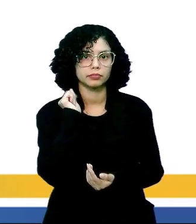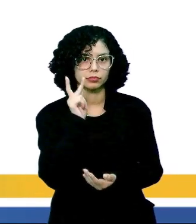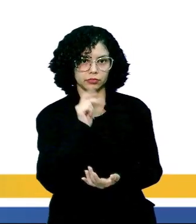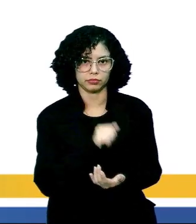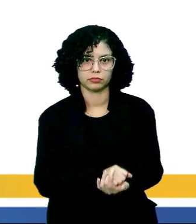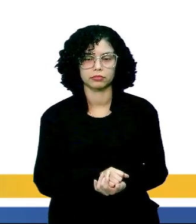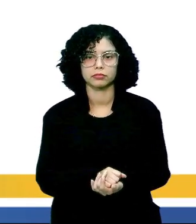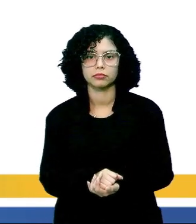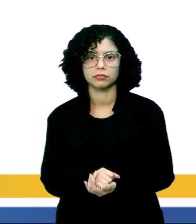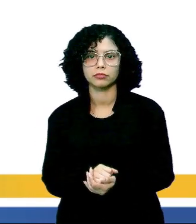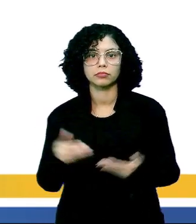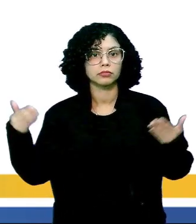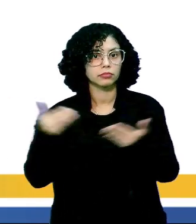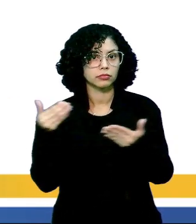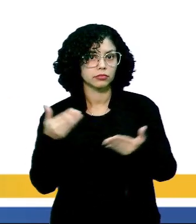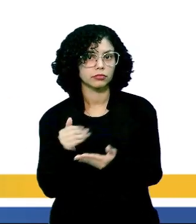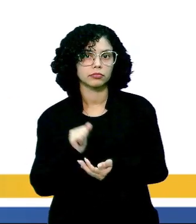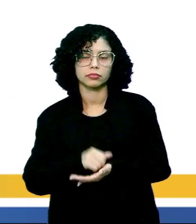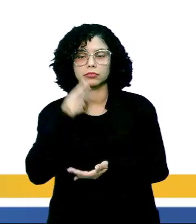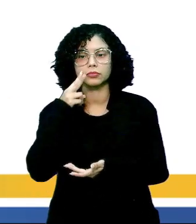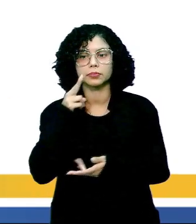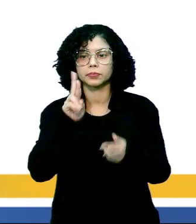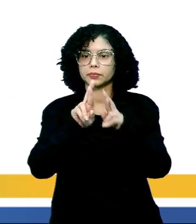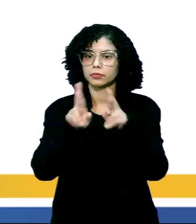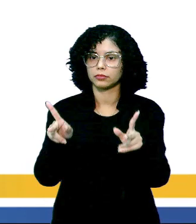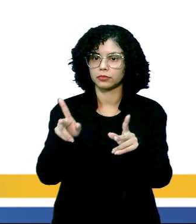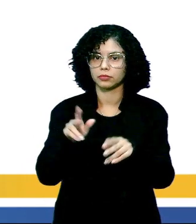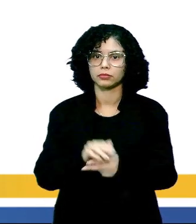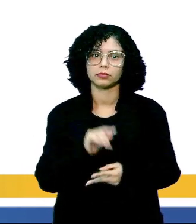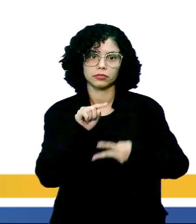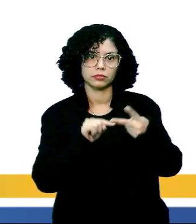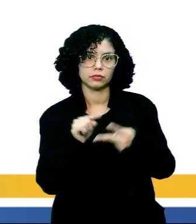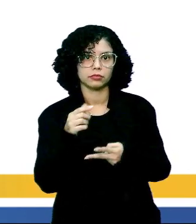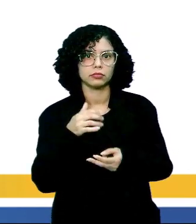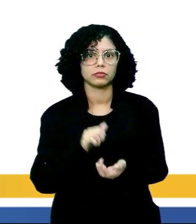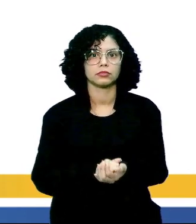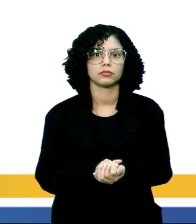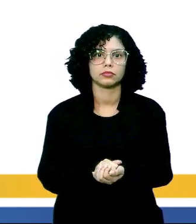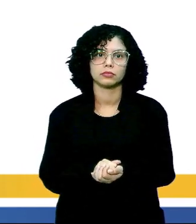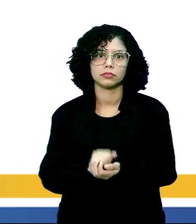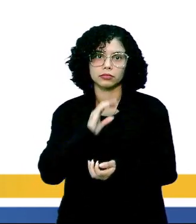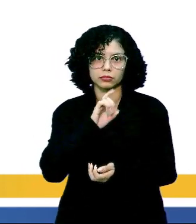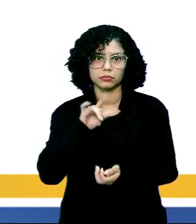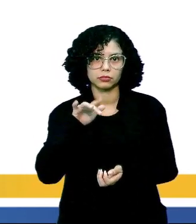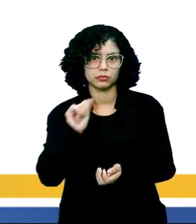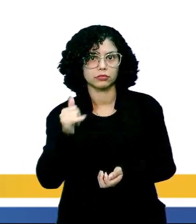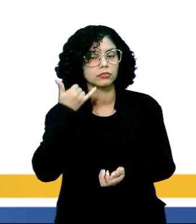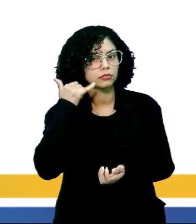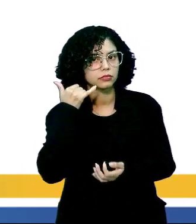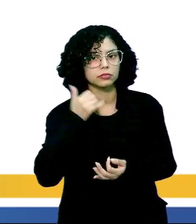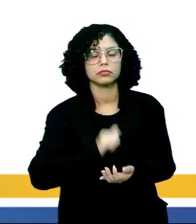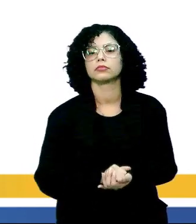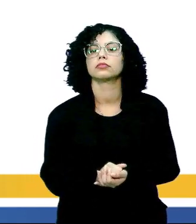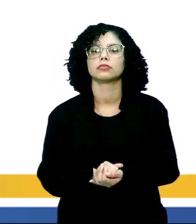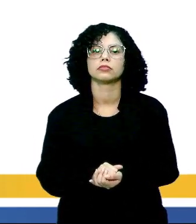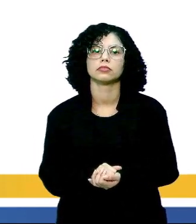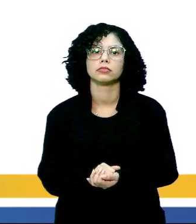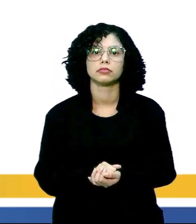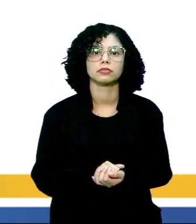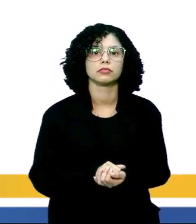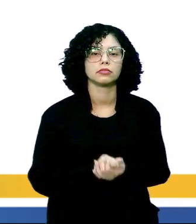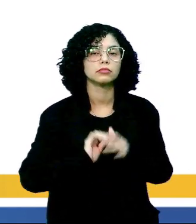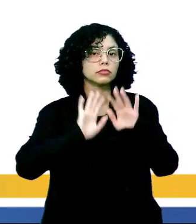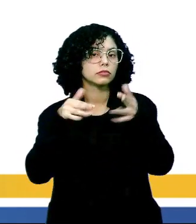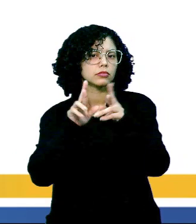ok? Agora nós vamos ver qual é a diferença entre o cell phone e o smartphone. What is the